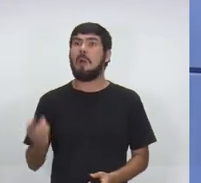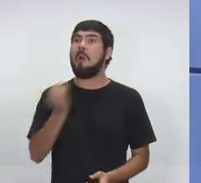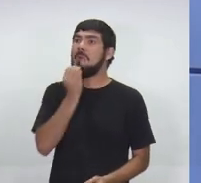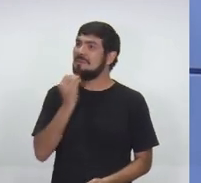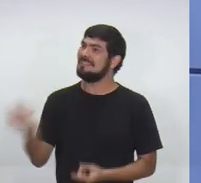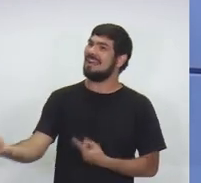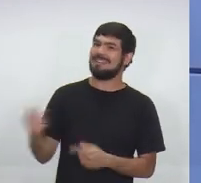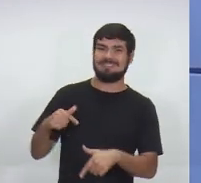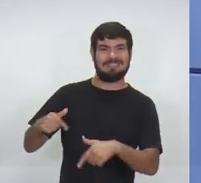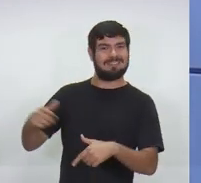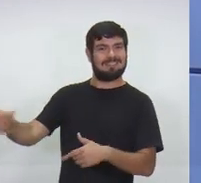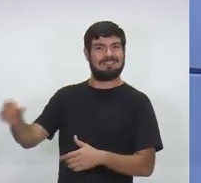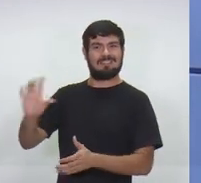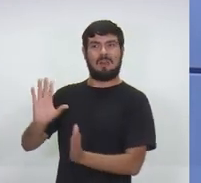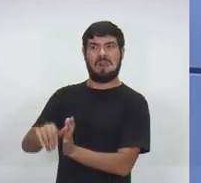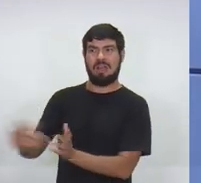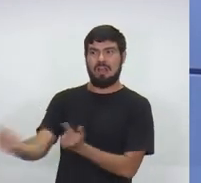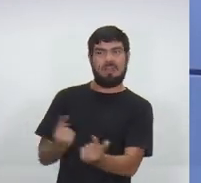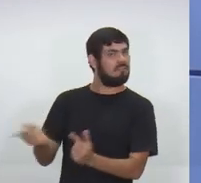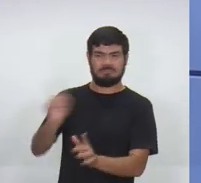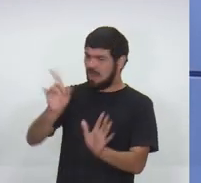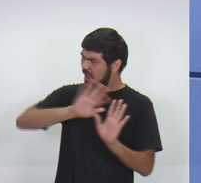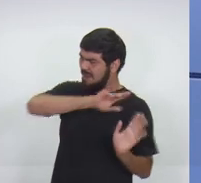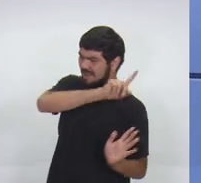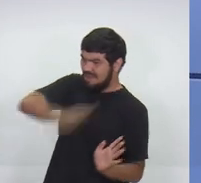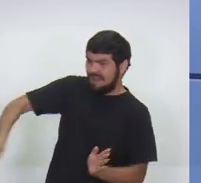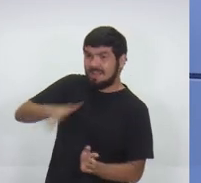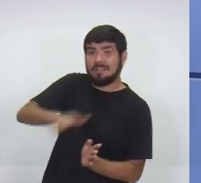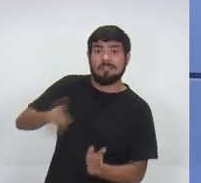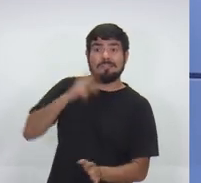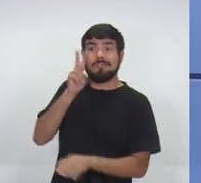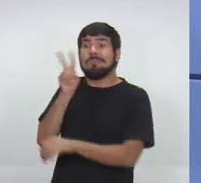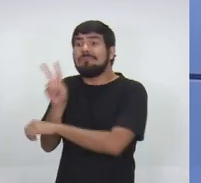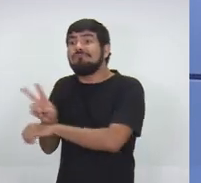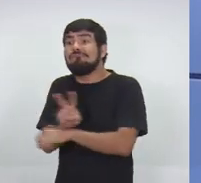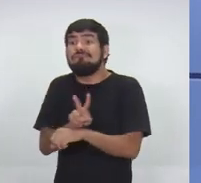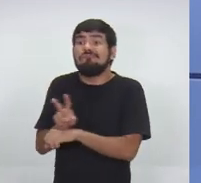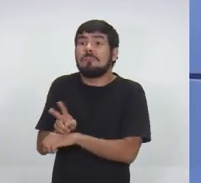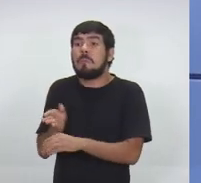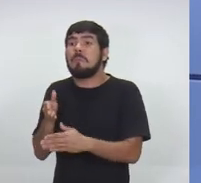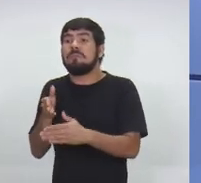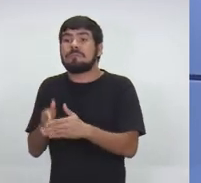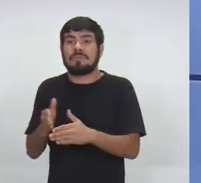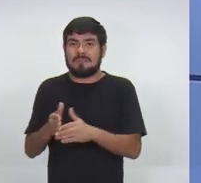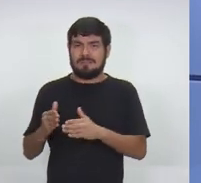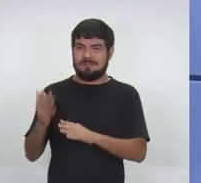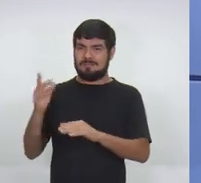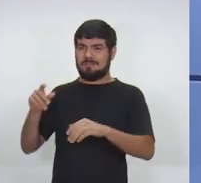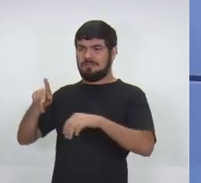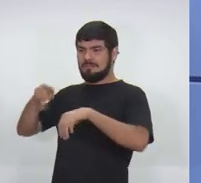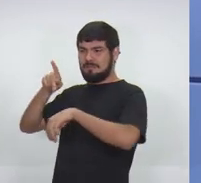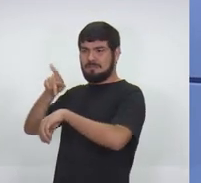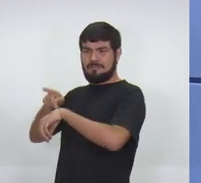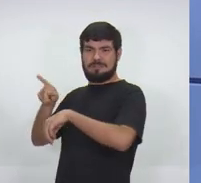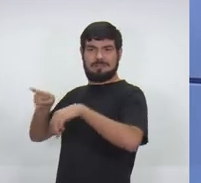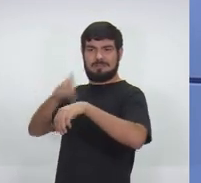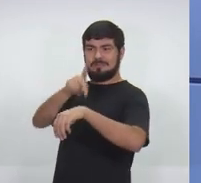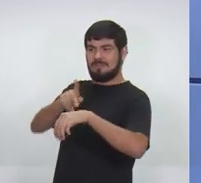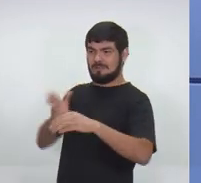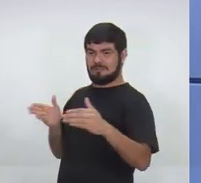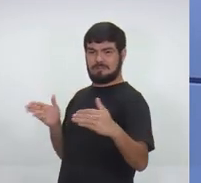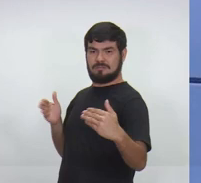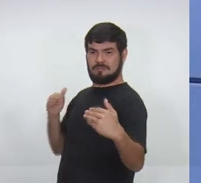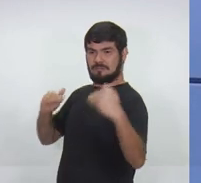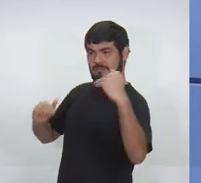vão trabalhar com a prevenção a polícia vai estar presente mas não está vigiando as fronteiras com as drogas não entre no nosso estado a parceria com o